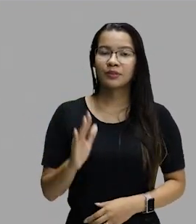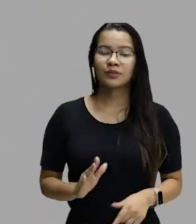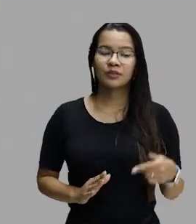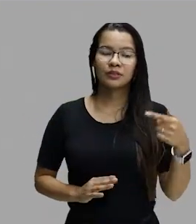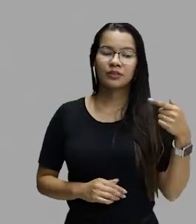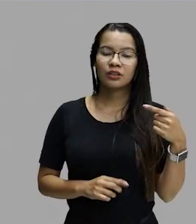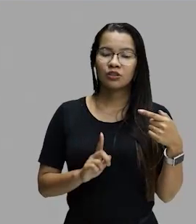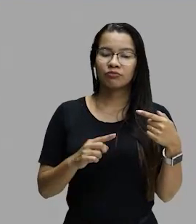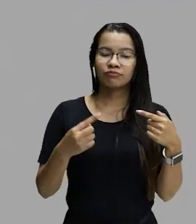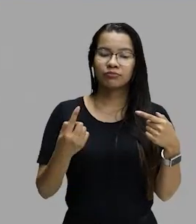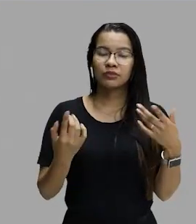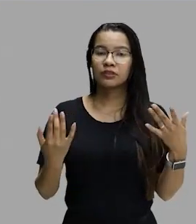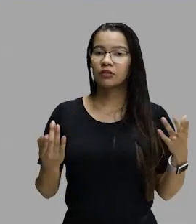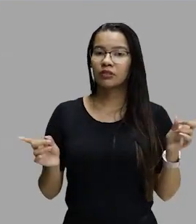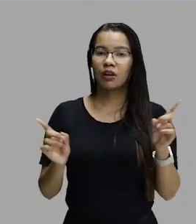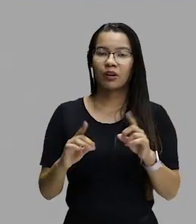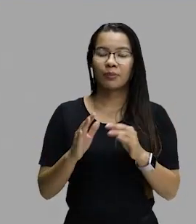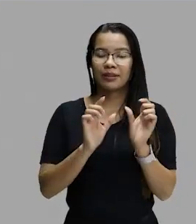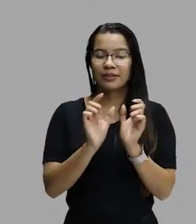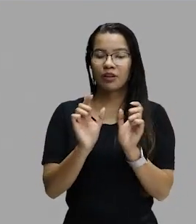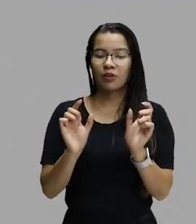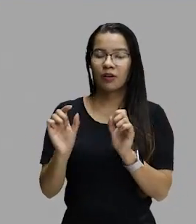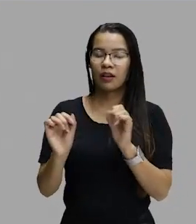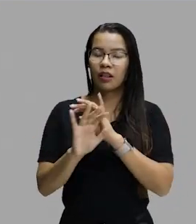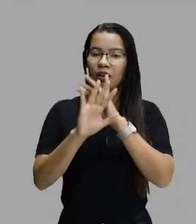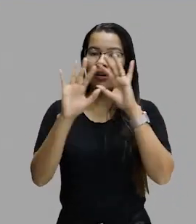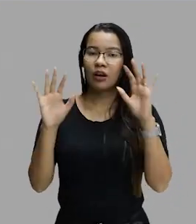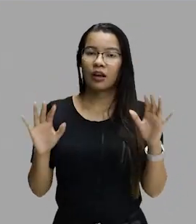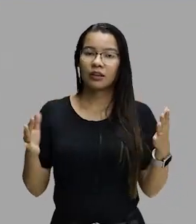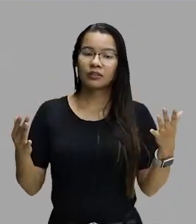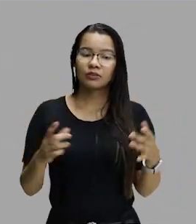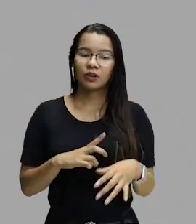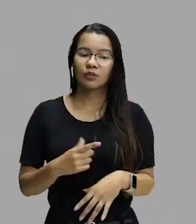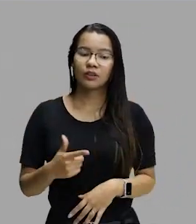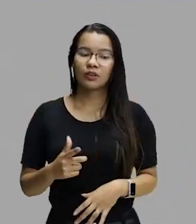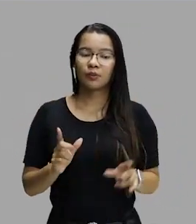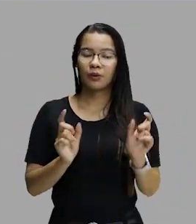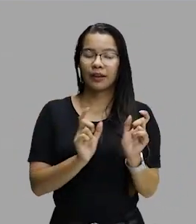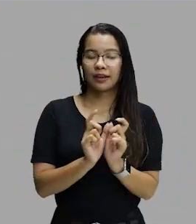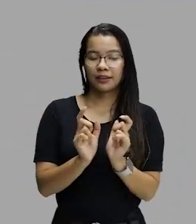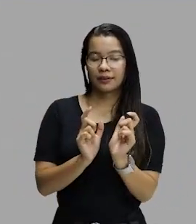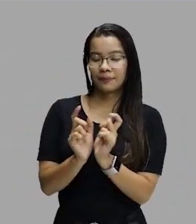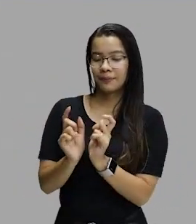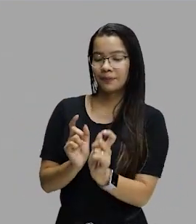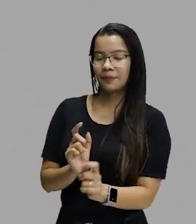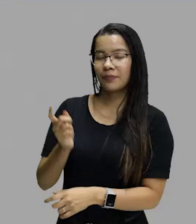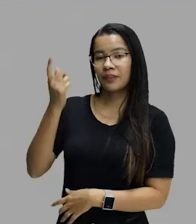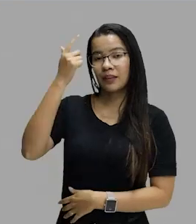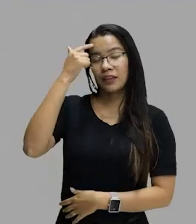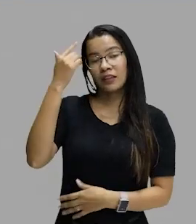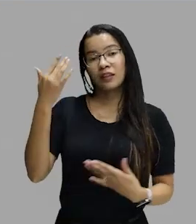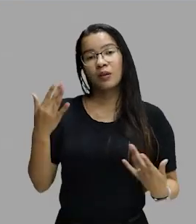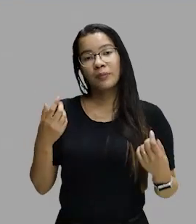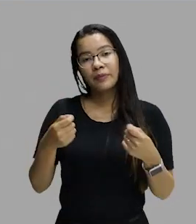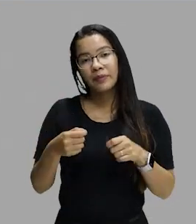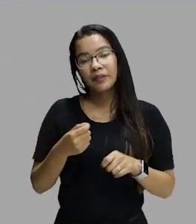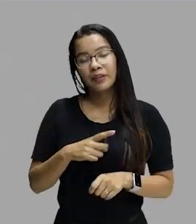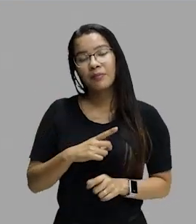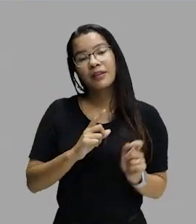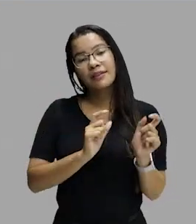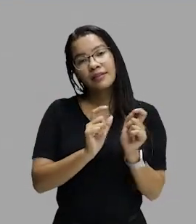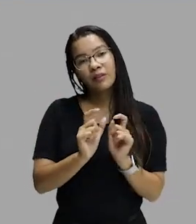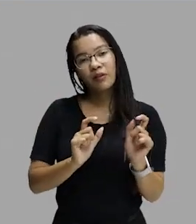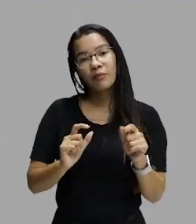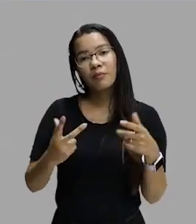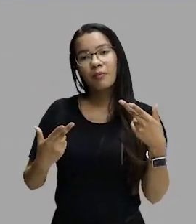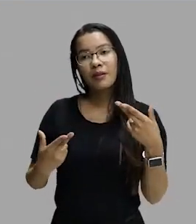dando uma sequência lógica. Então, não existe aqui um encadeamento de ideias, tá? Então, quando você vai contar uma história, tem uma sequência. Mesmo que você,